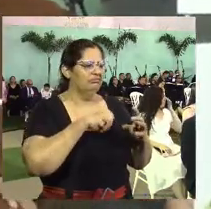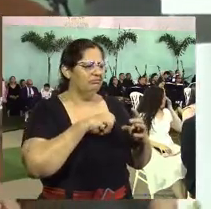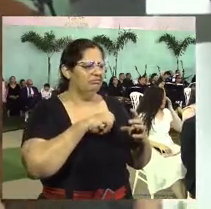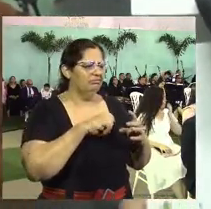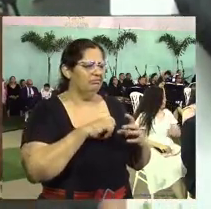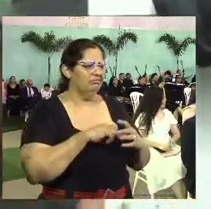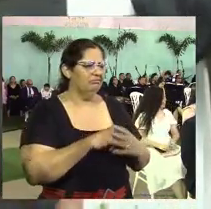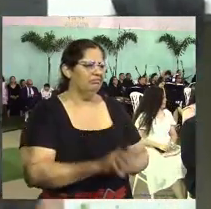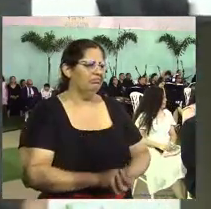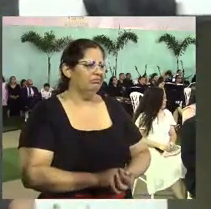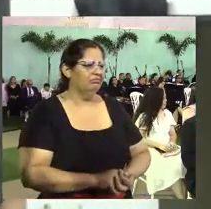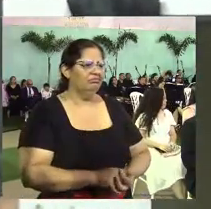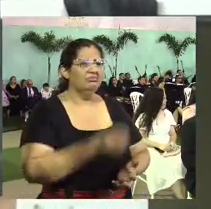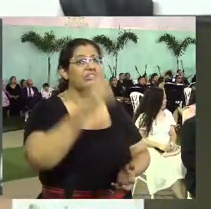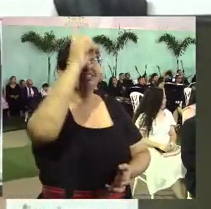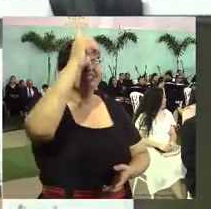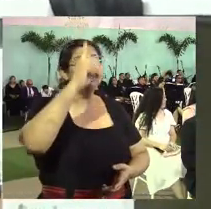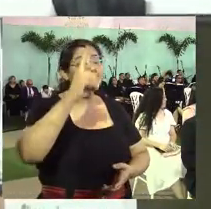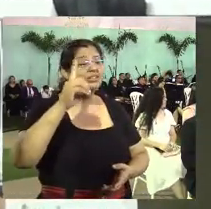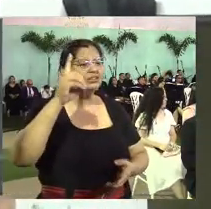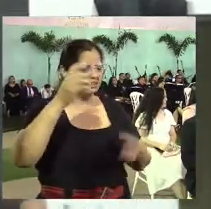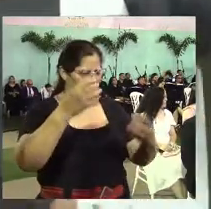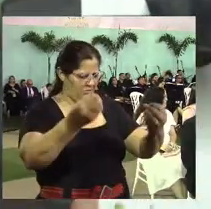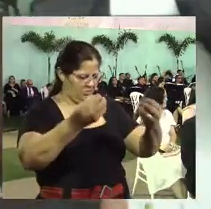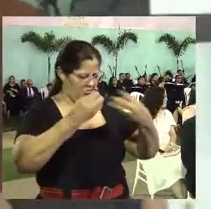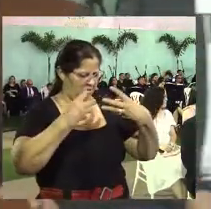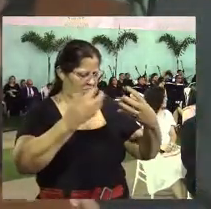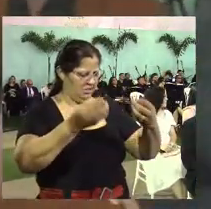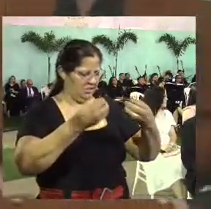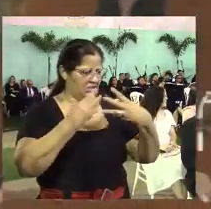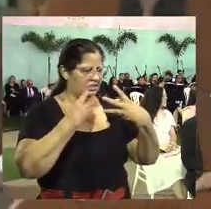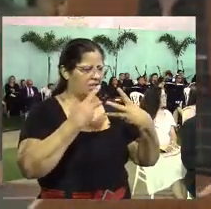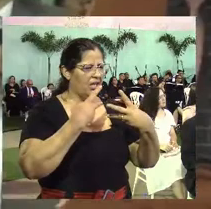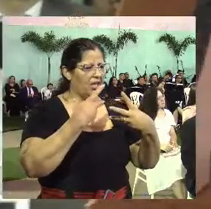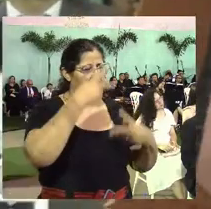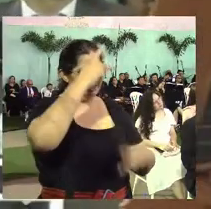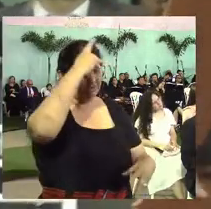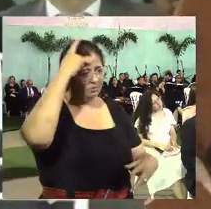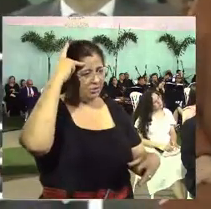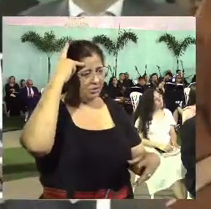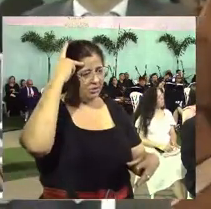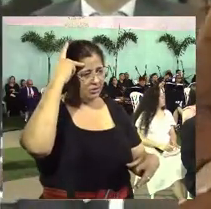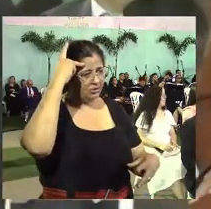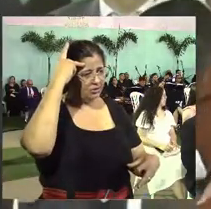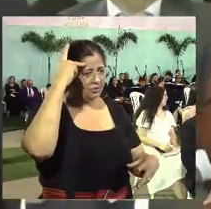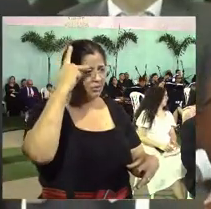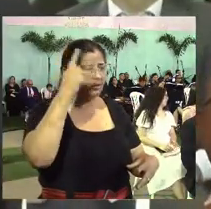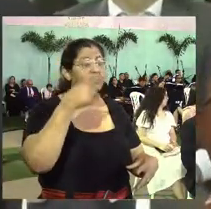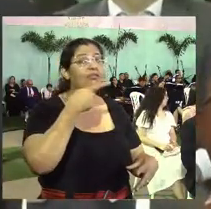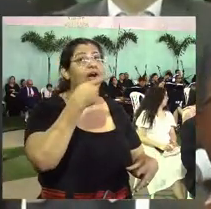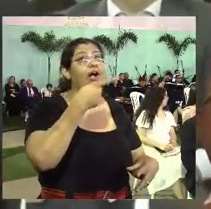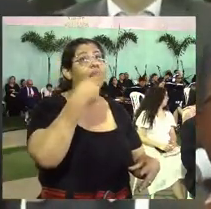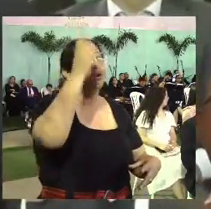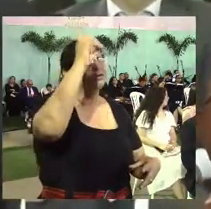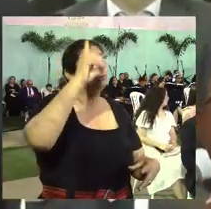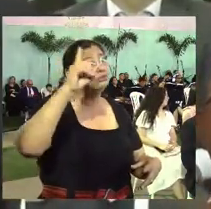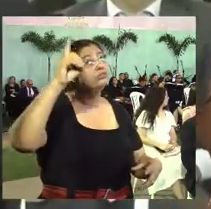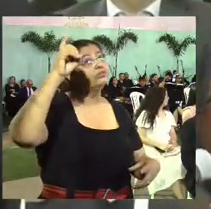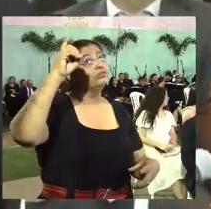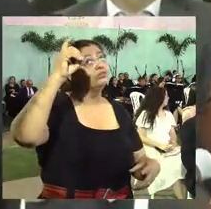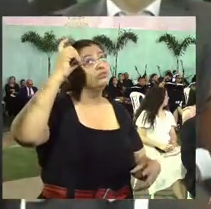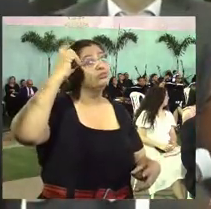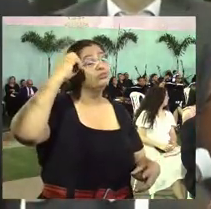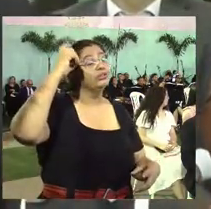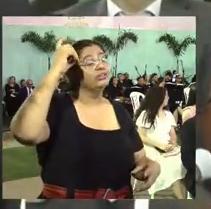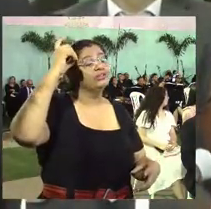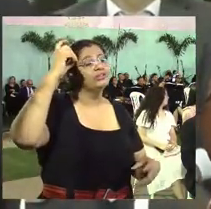para Daniele Pastor André Deus já tinha me treinado te levar as pessoas a confessarem no pensamentos e sempre sem precisar